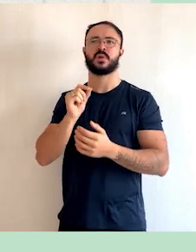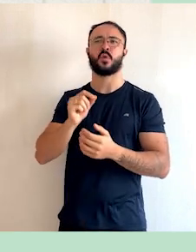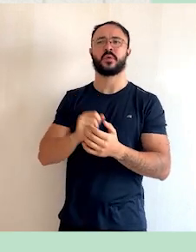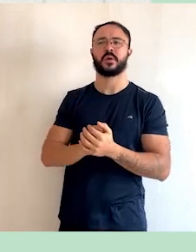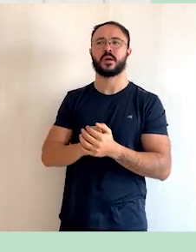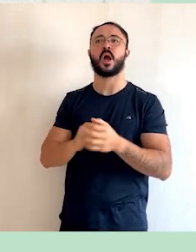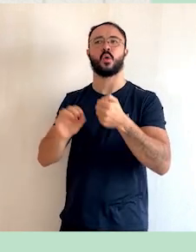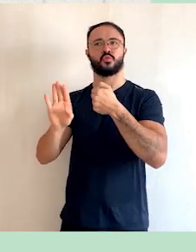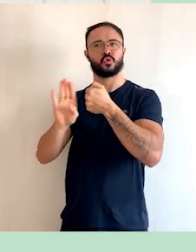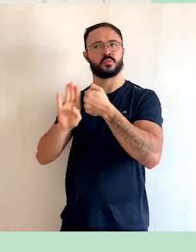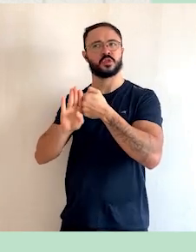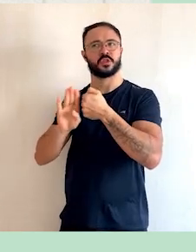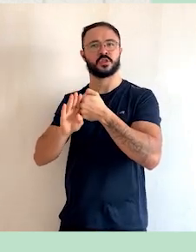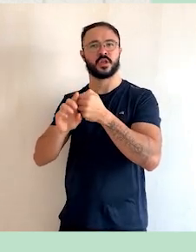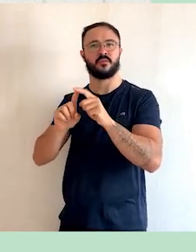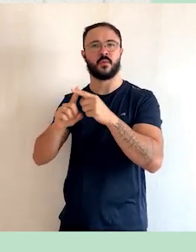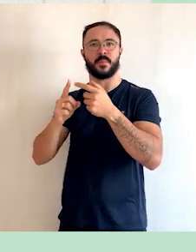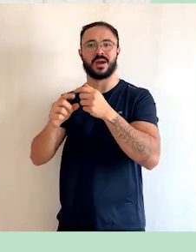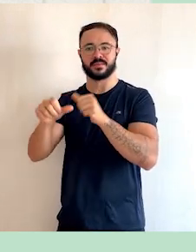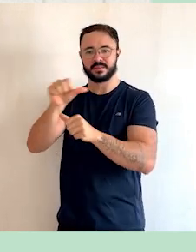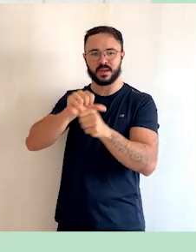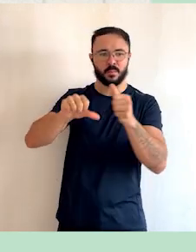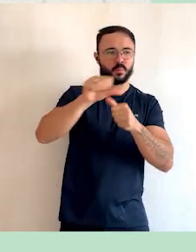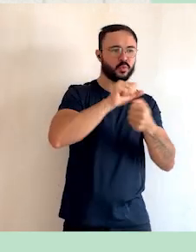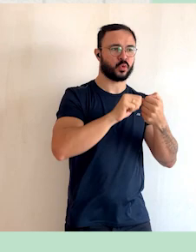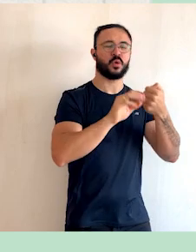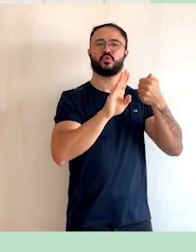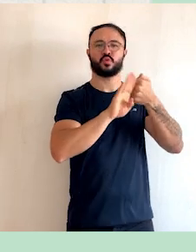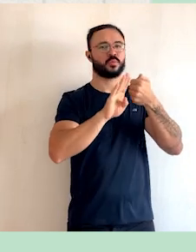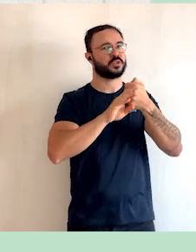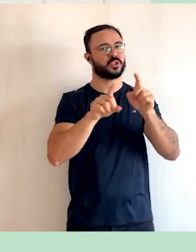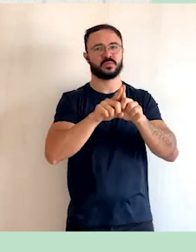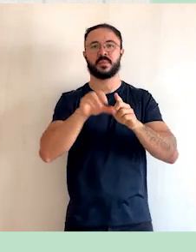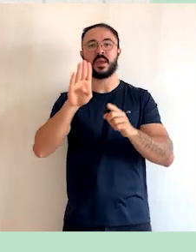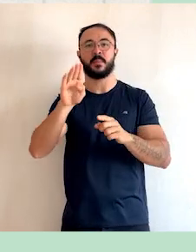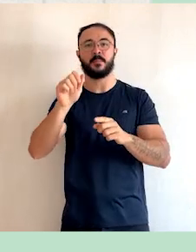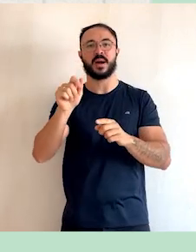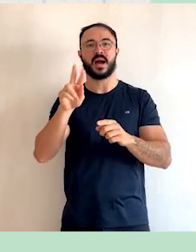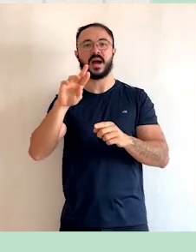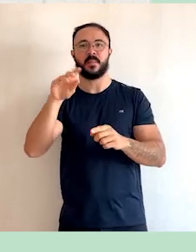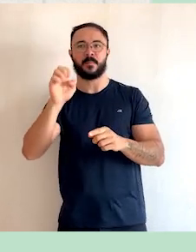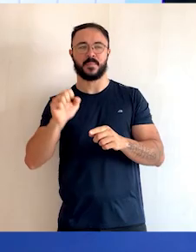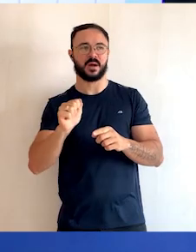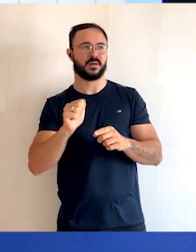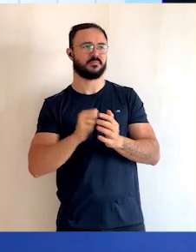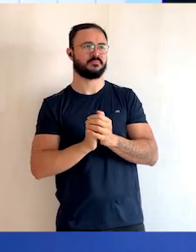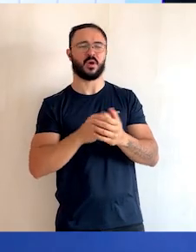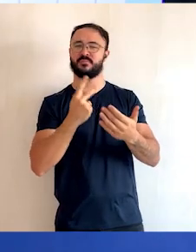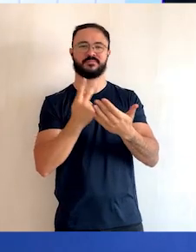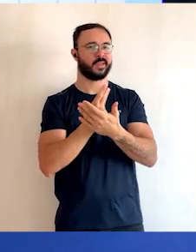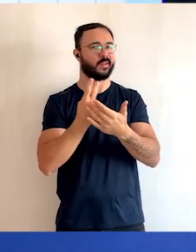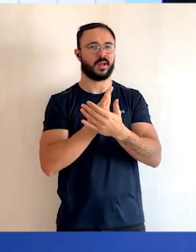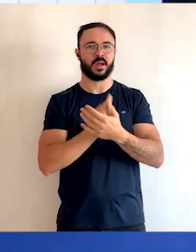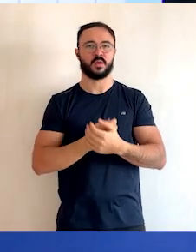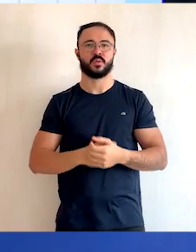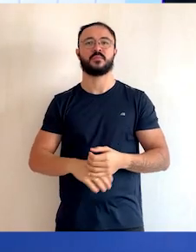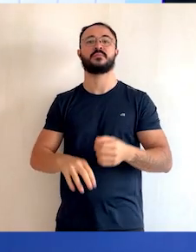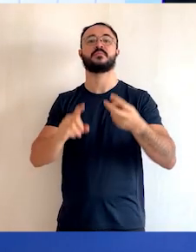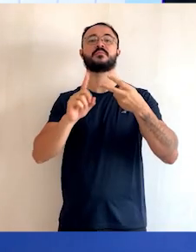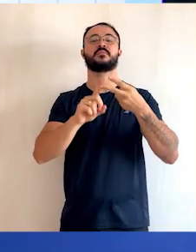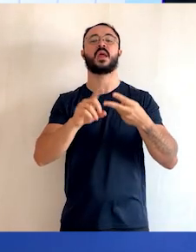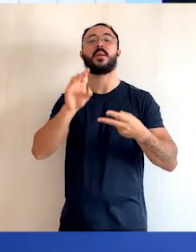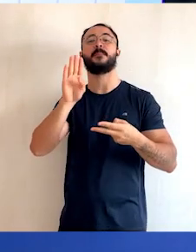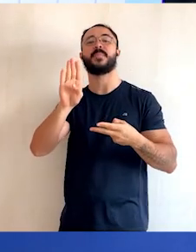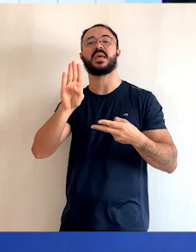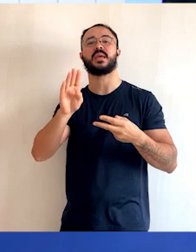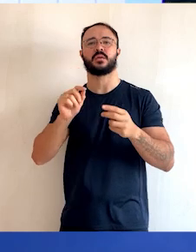barba. Então, não é essa a questão que estamos procurando. Na letra B, temos a palavra dignidade, que é um substantivo